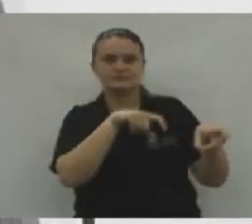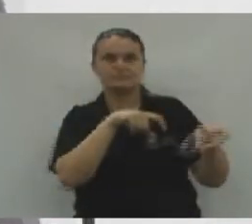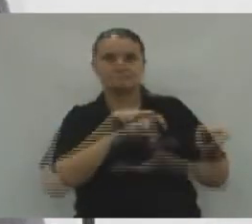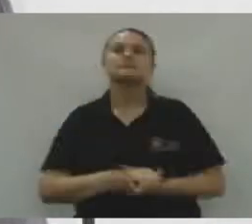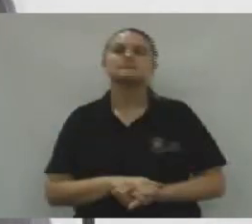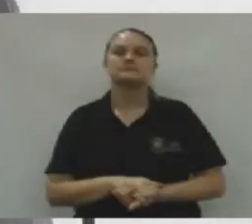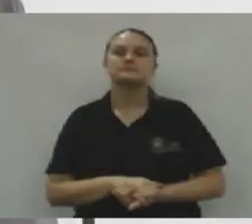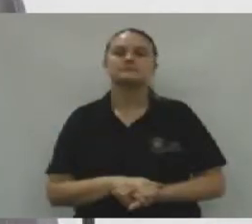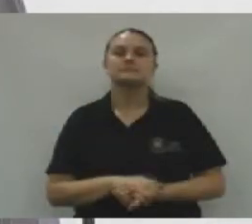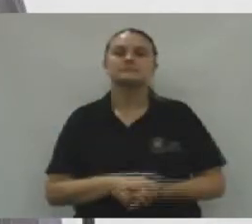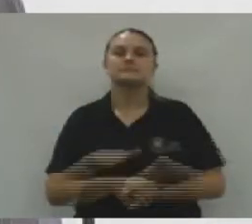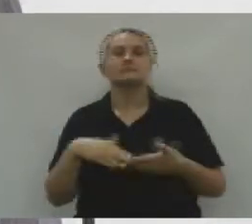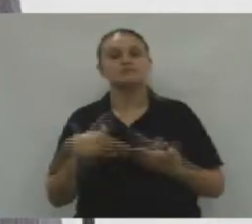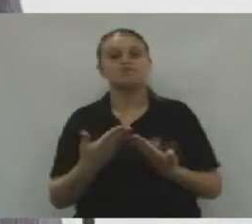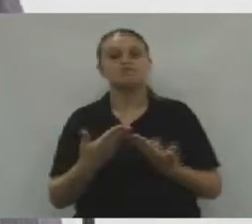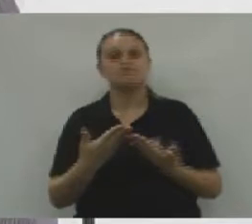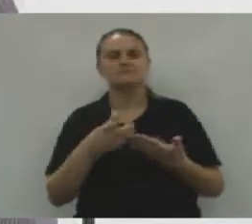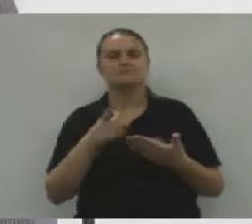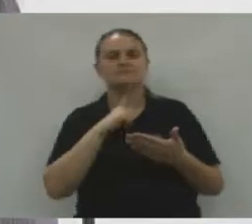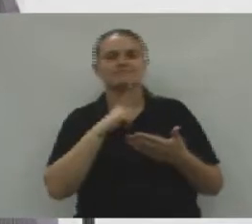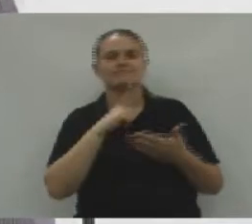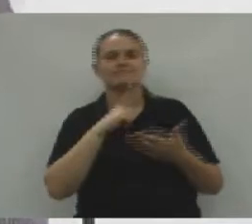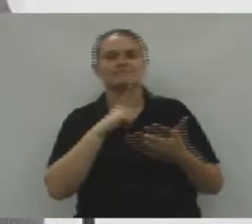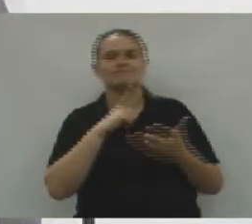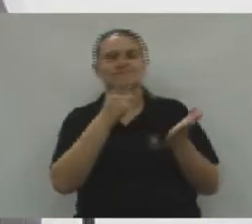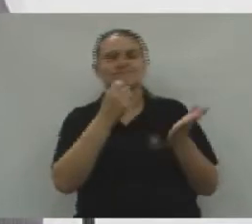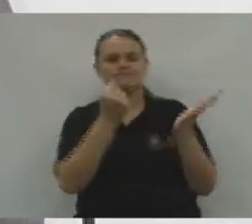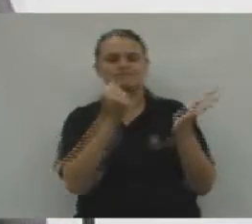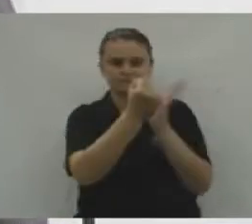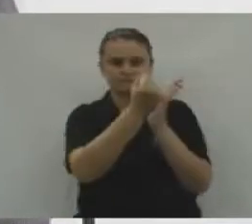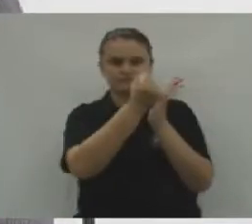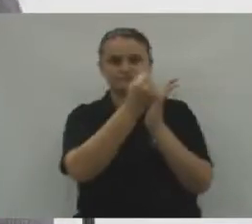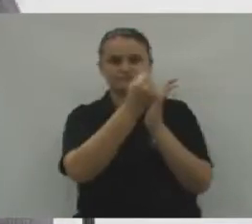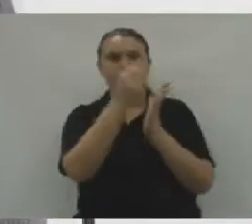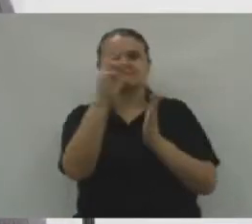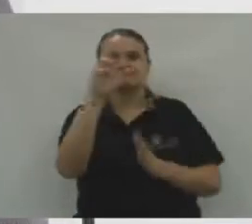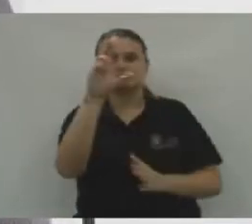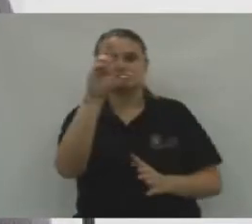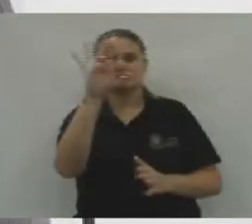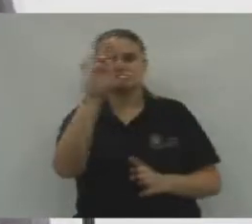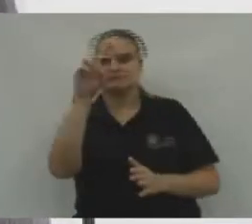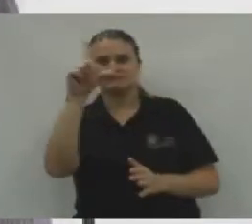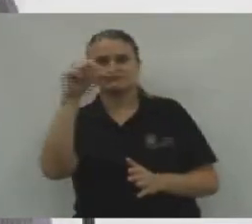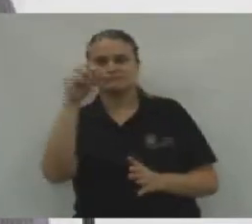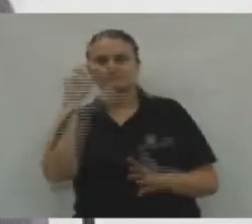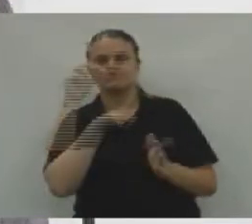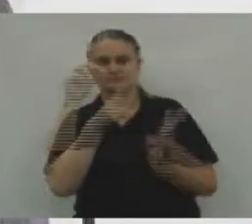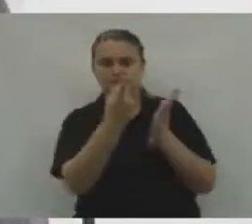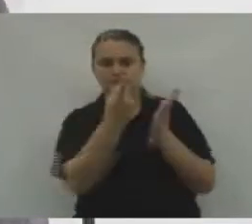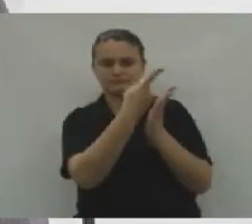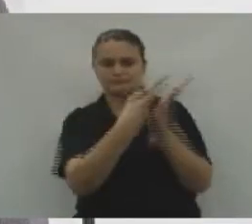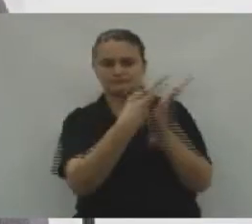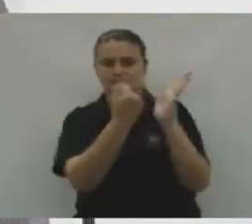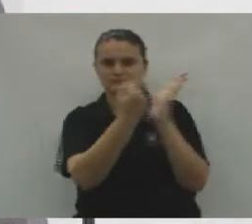o mercado rastreado e com selo e com rótulo, como eu mostrei anteriormente, aquele selo que vocês viram lá, e a rotulagem,